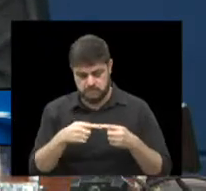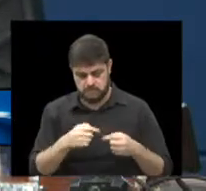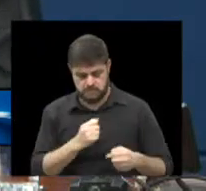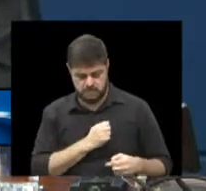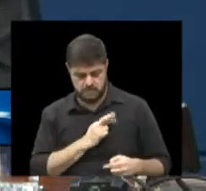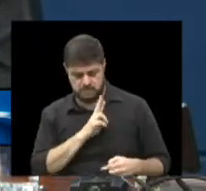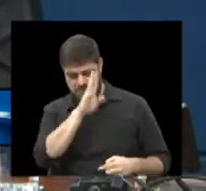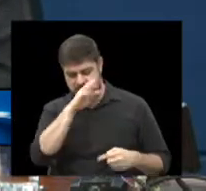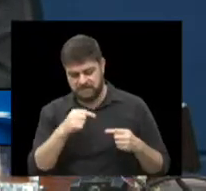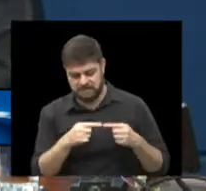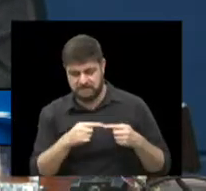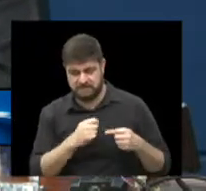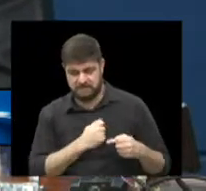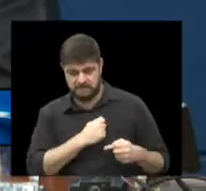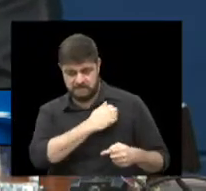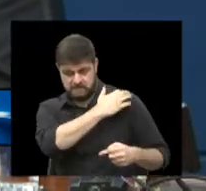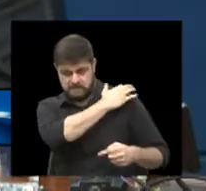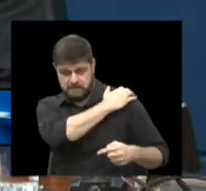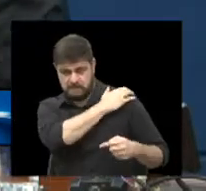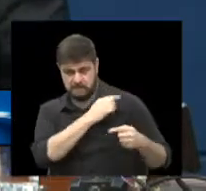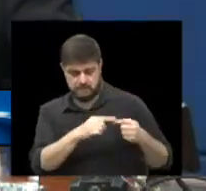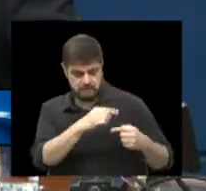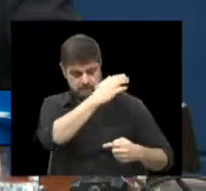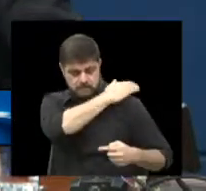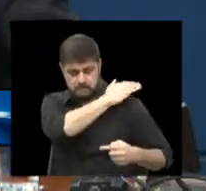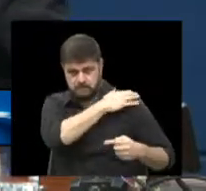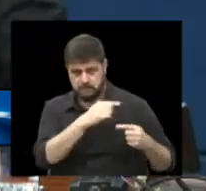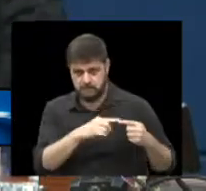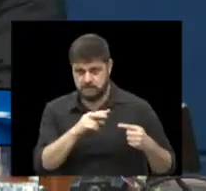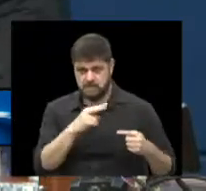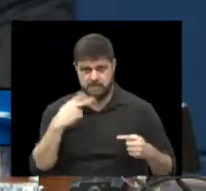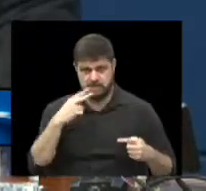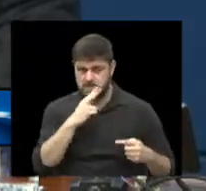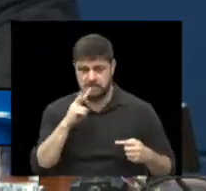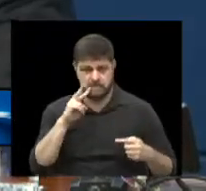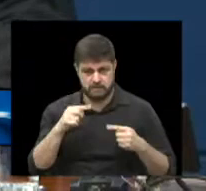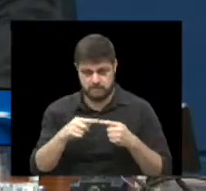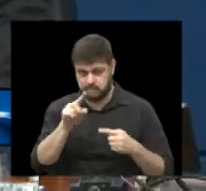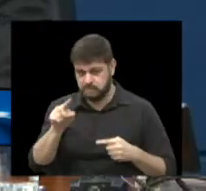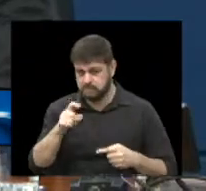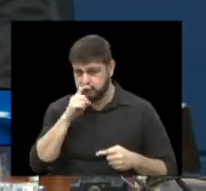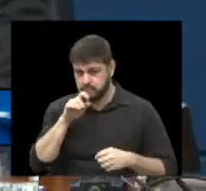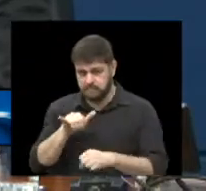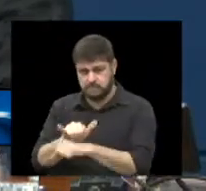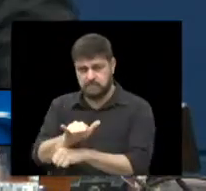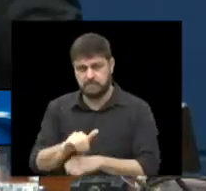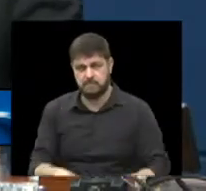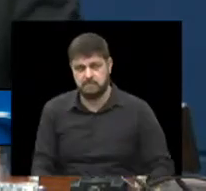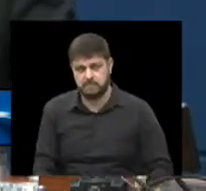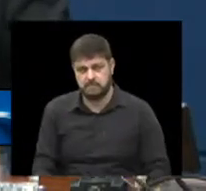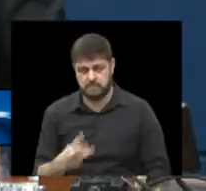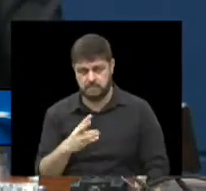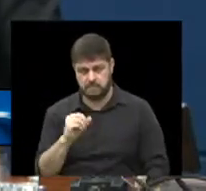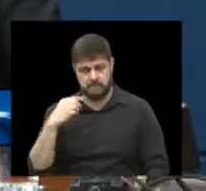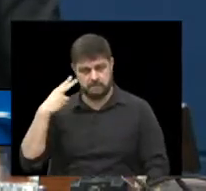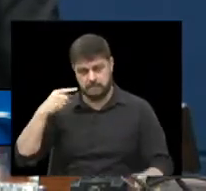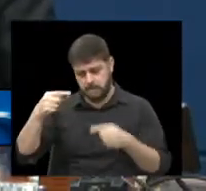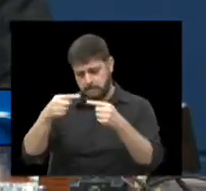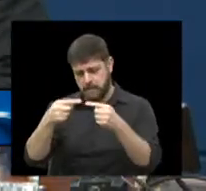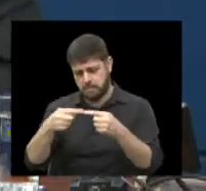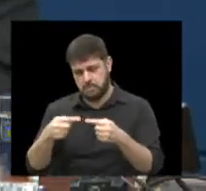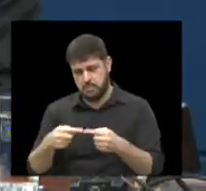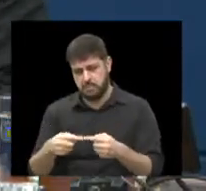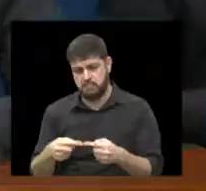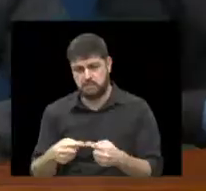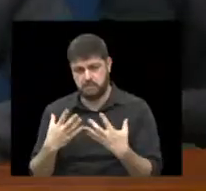Gás, sim. Tenente Santini, sim. Tico Costa, sim. Vinícius Gratti, sim. Zé Carlos ausente. 30 votos favoráveis,